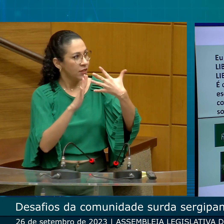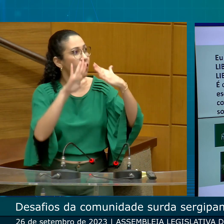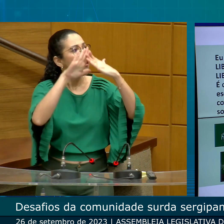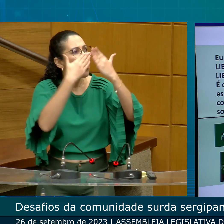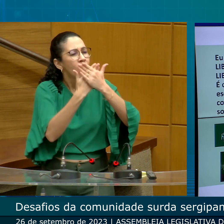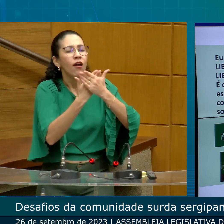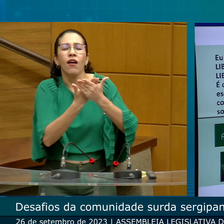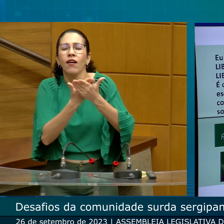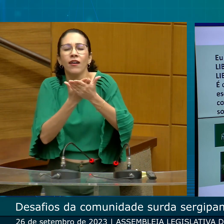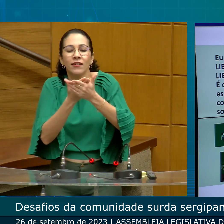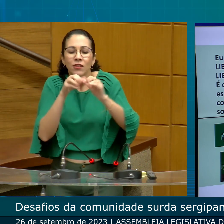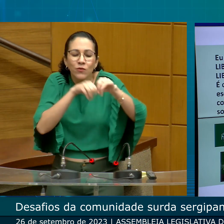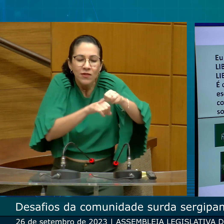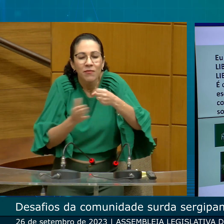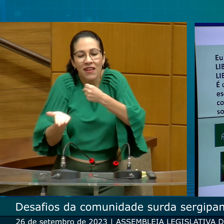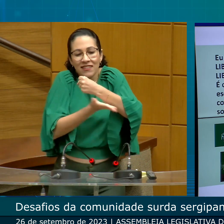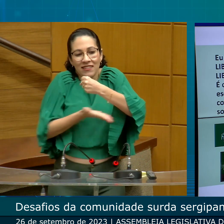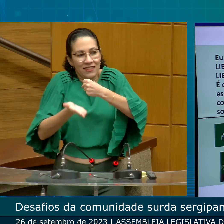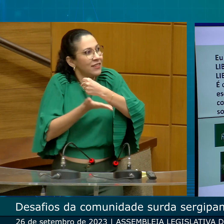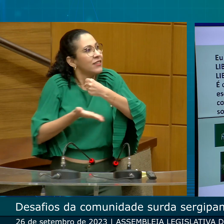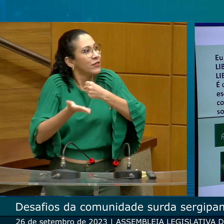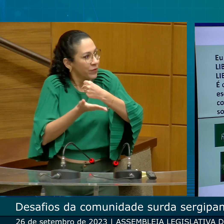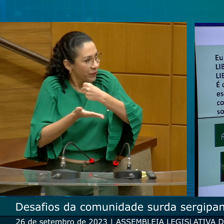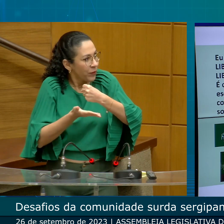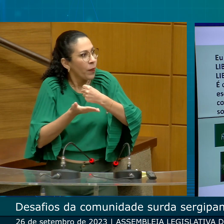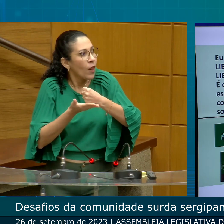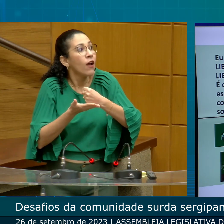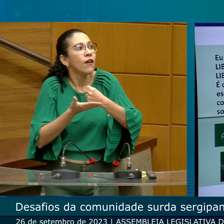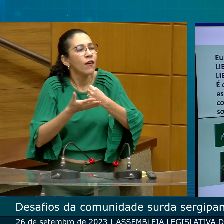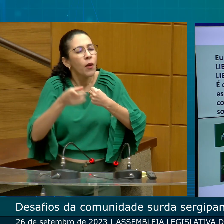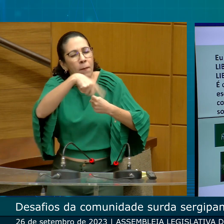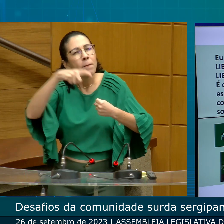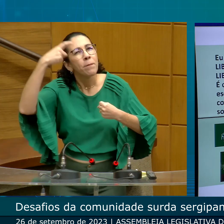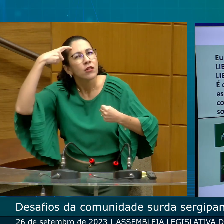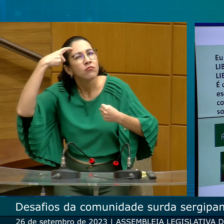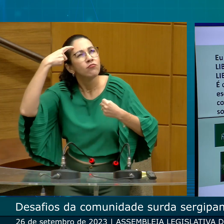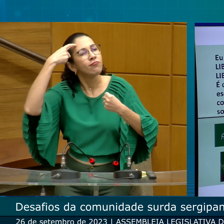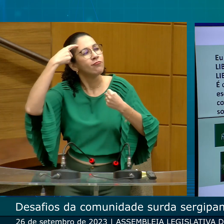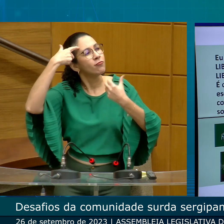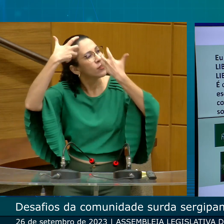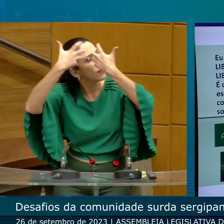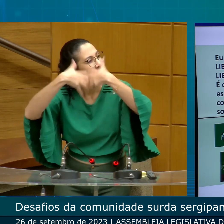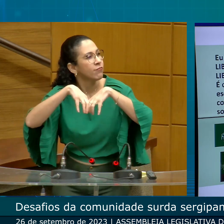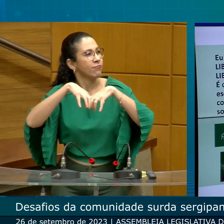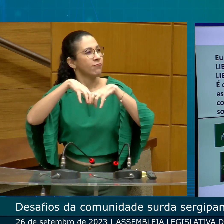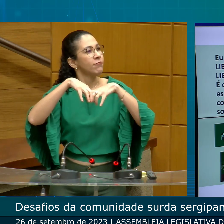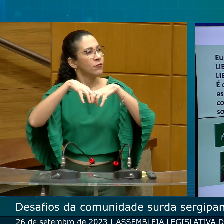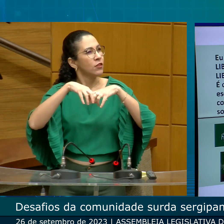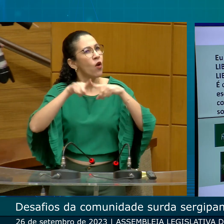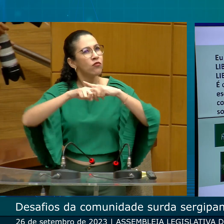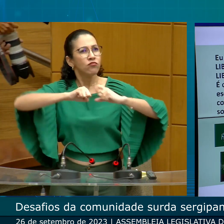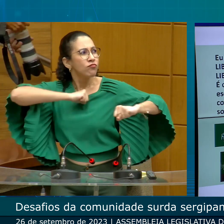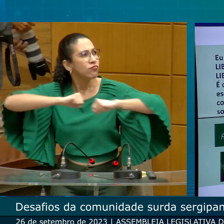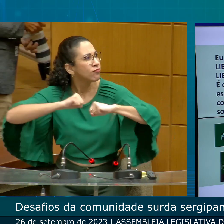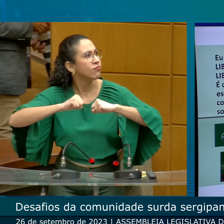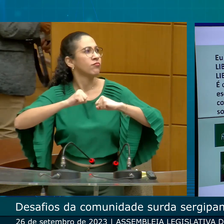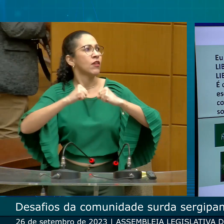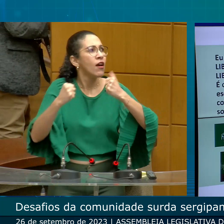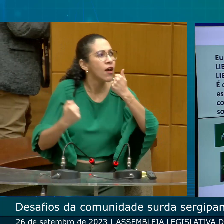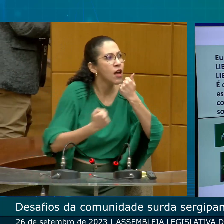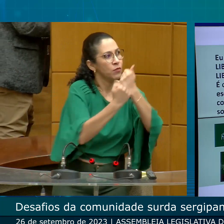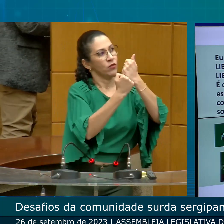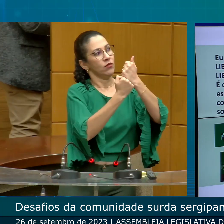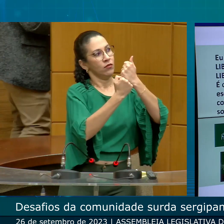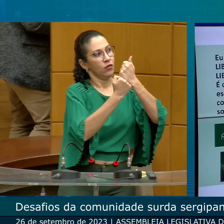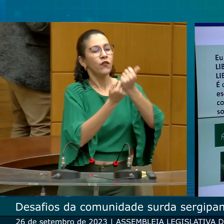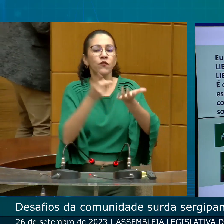essa experiência, essa troca, né, entre os alunos, o ensino básico, por exemplo, da Libras, eu penso, né, que não deve haver essa